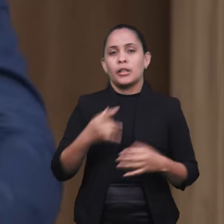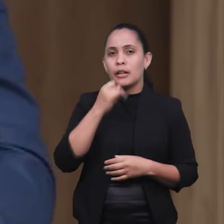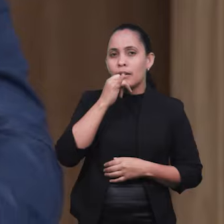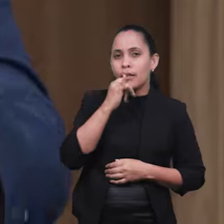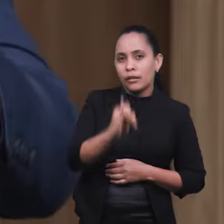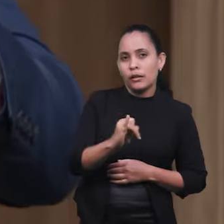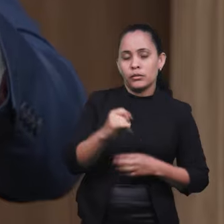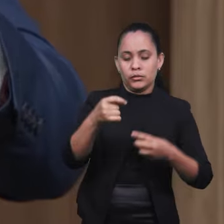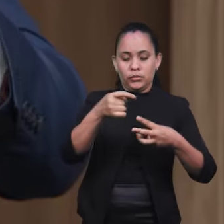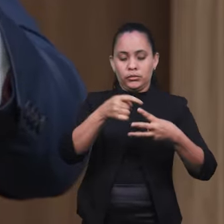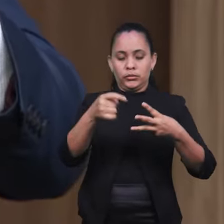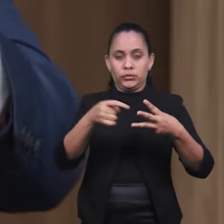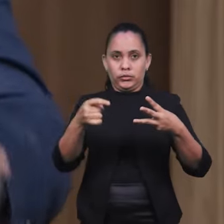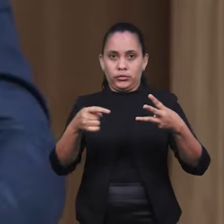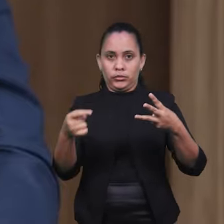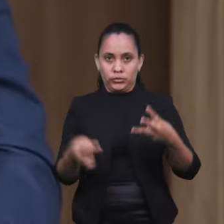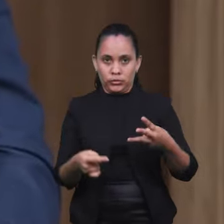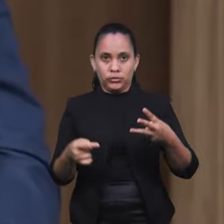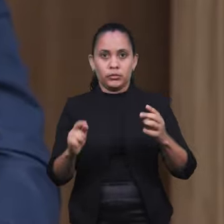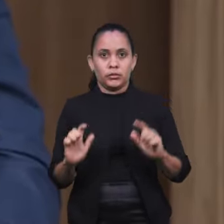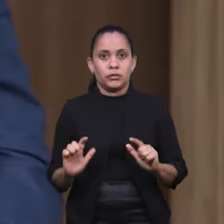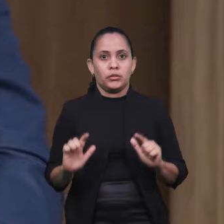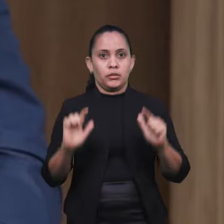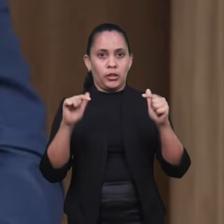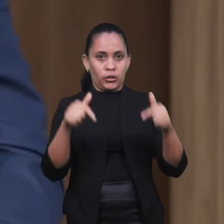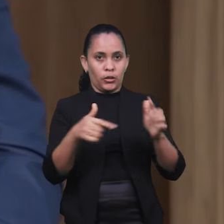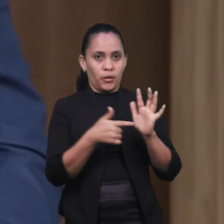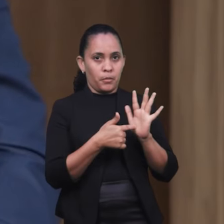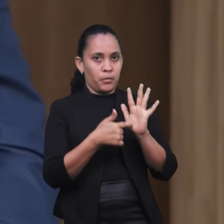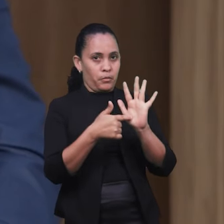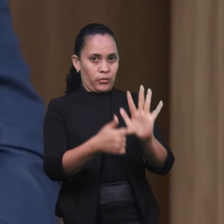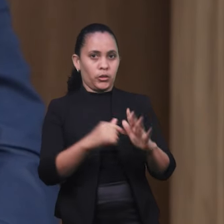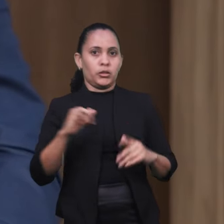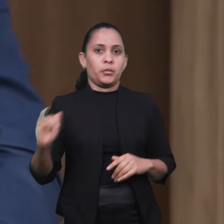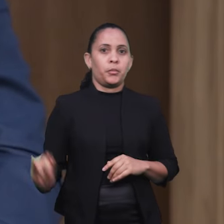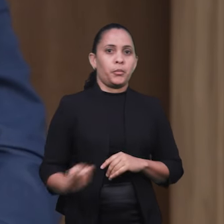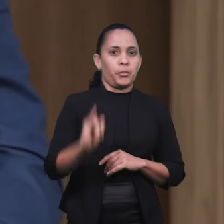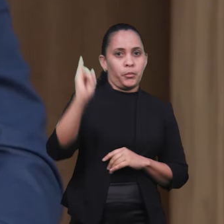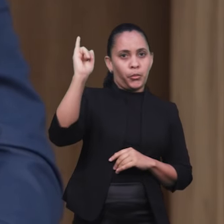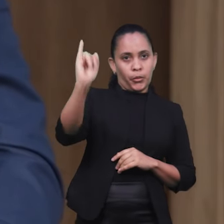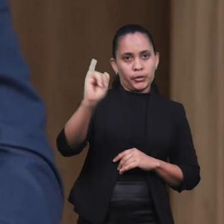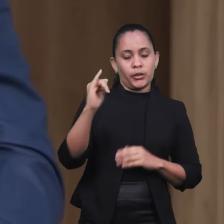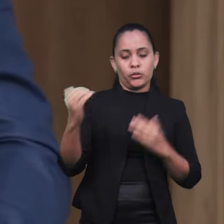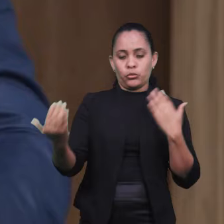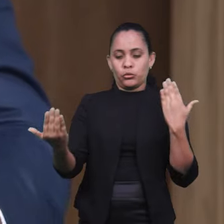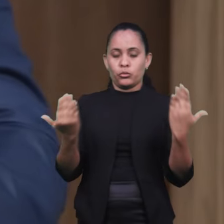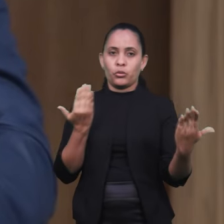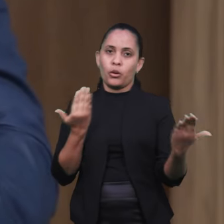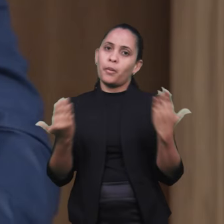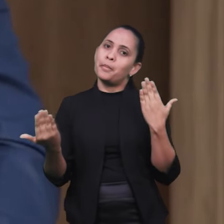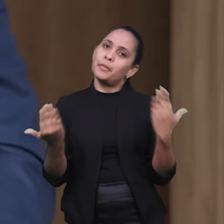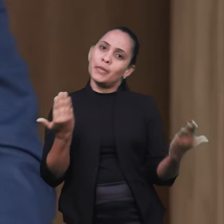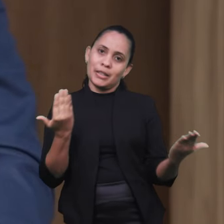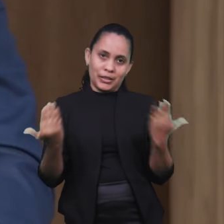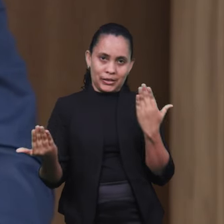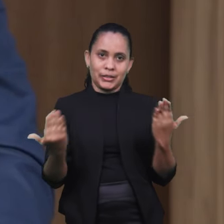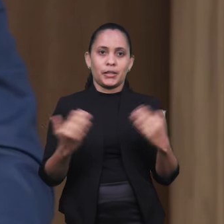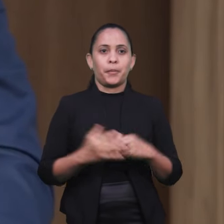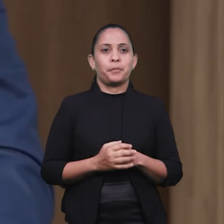falar sobre 3 aspectos da fala dele que são importantes no paralelo que